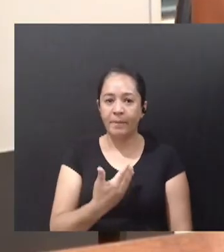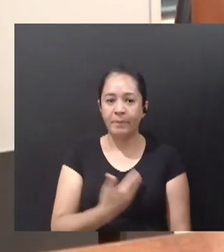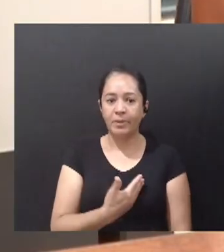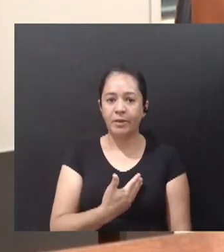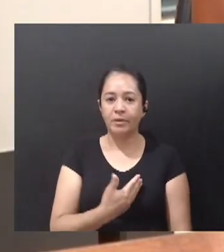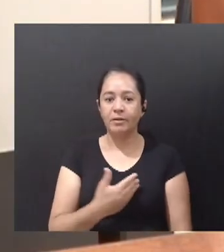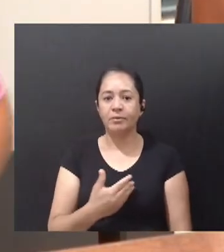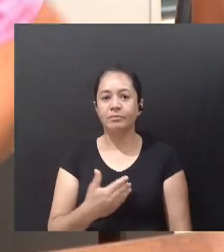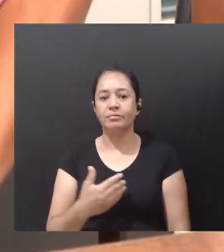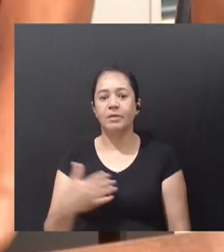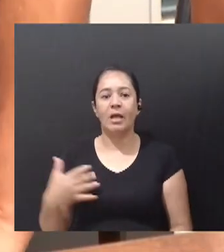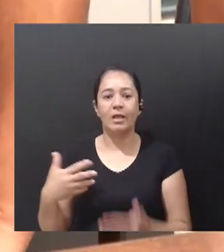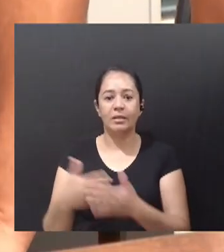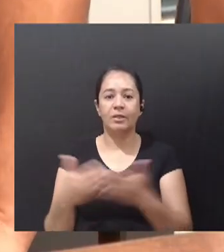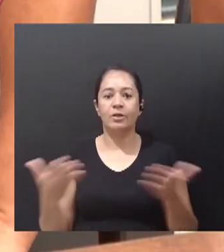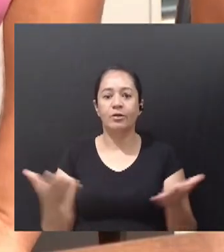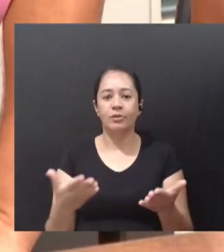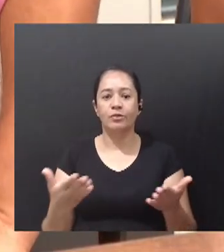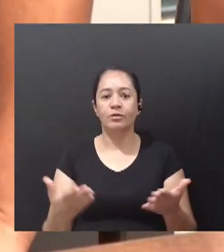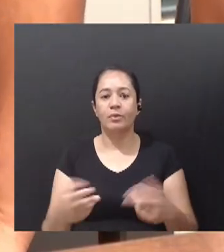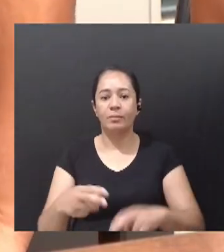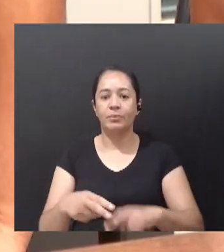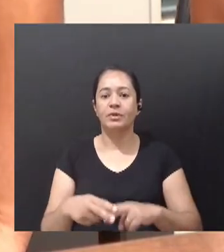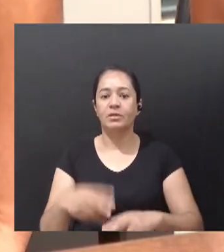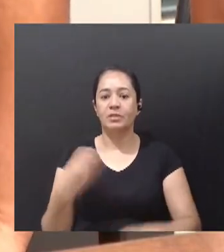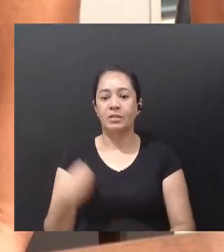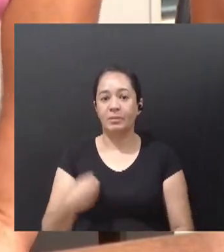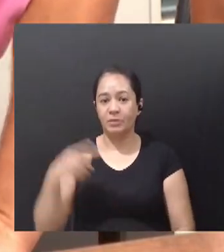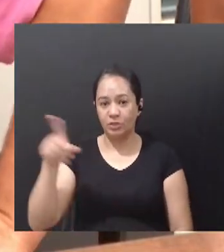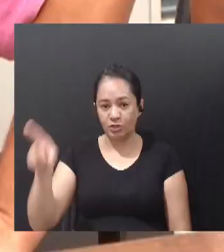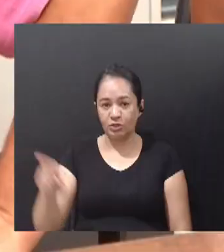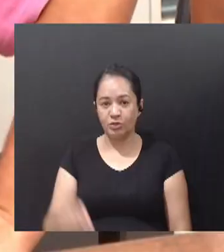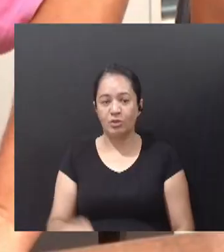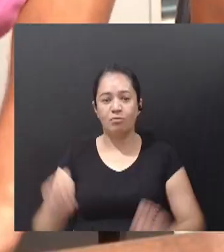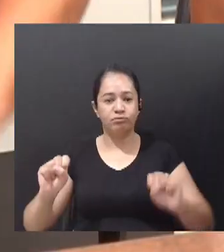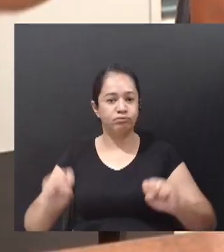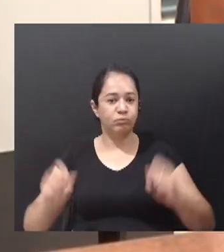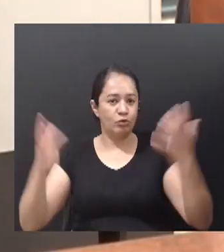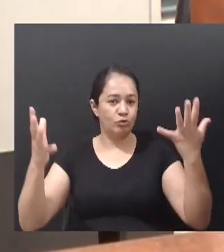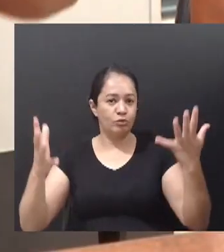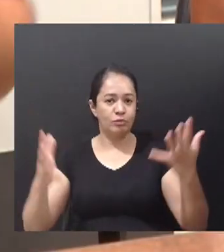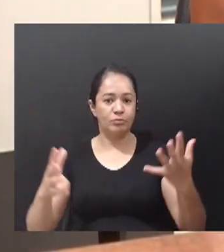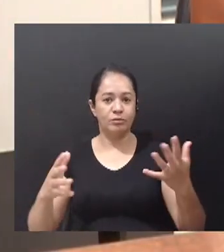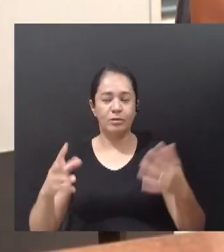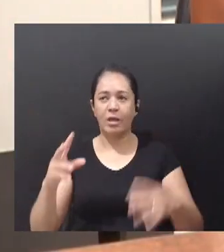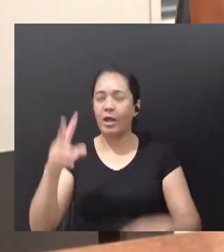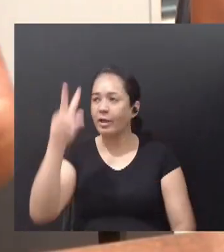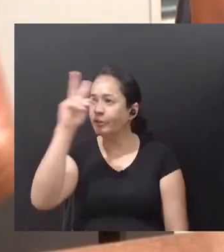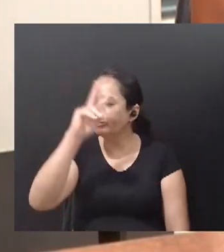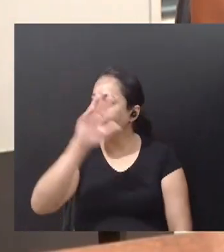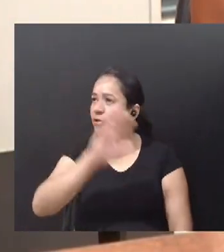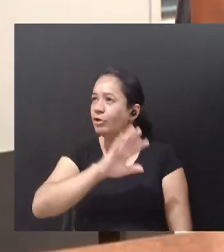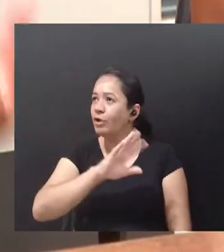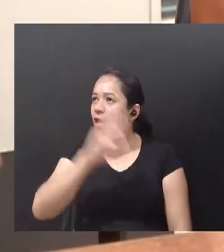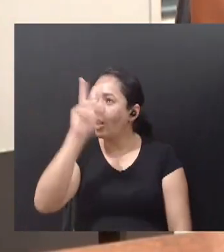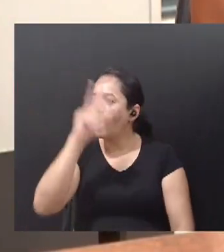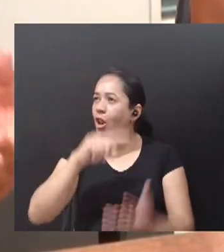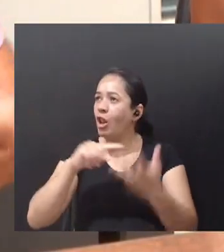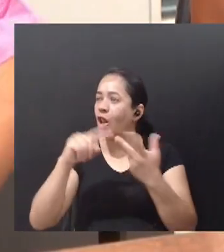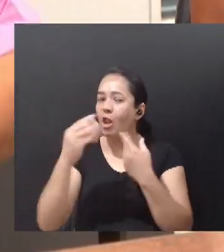hoje. E tanto que ele vai tá aí no show. Enfim, passa um filme aqui na minha cabeça de ver como o hip hop não é só os 4